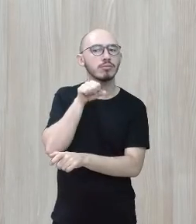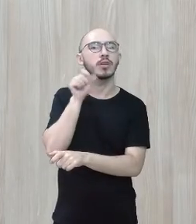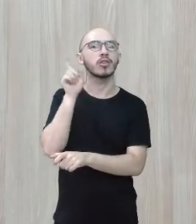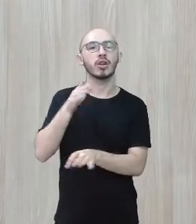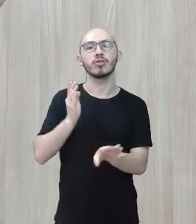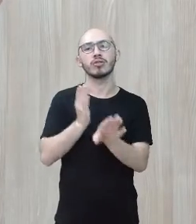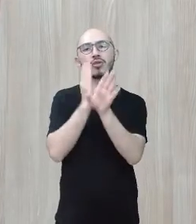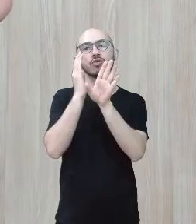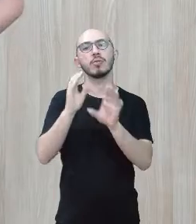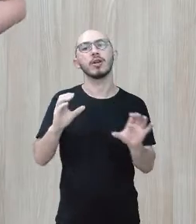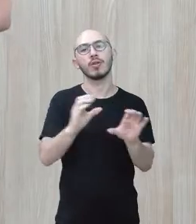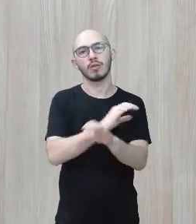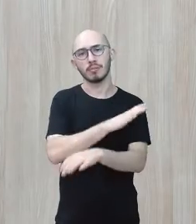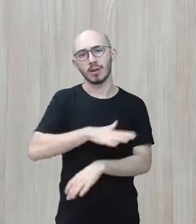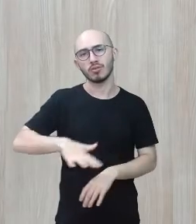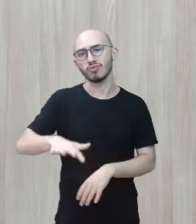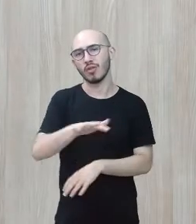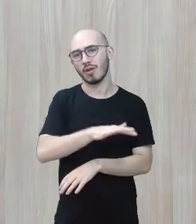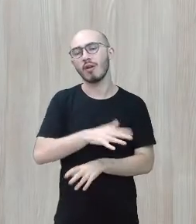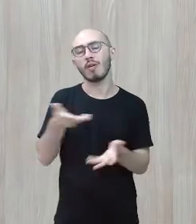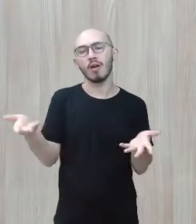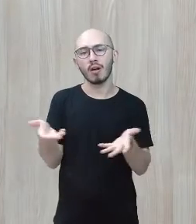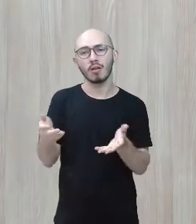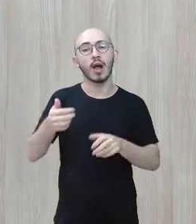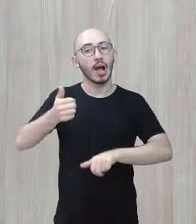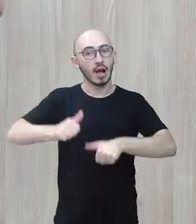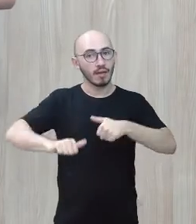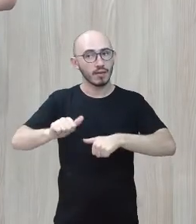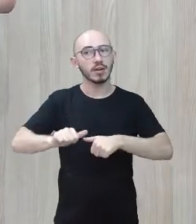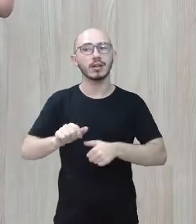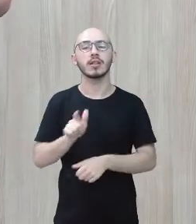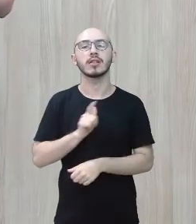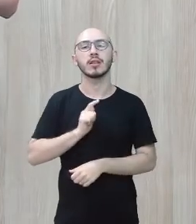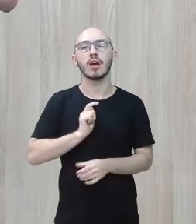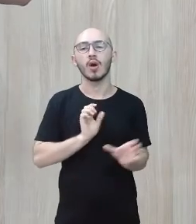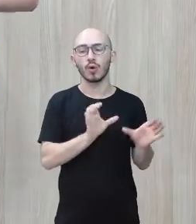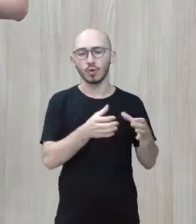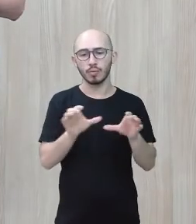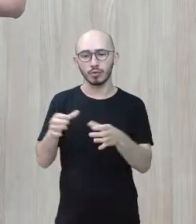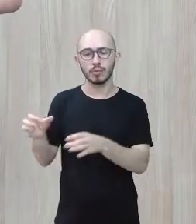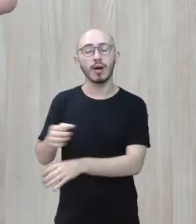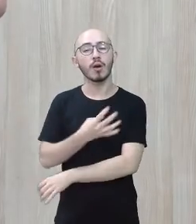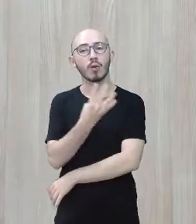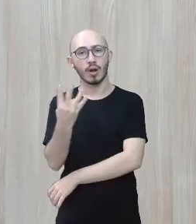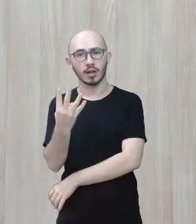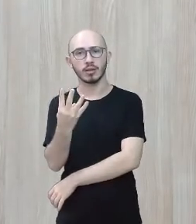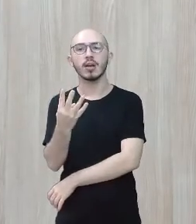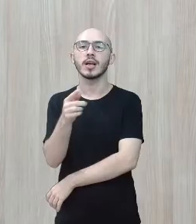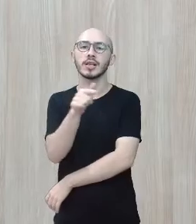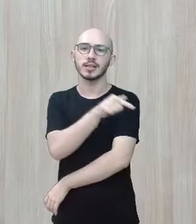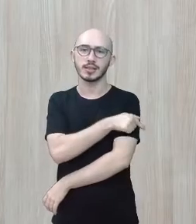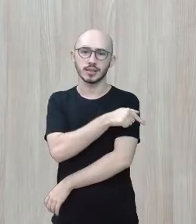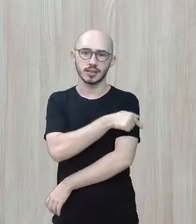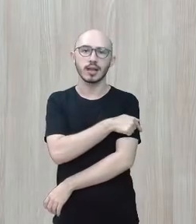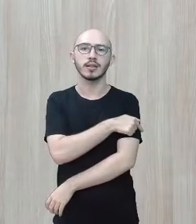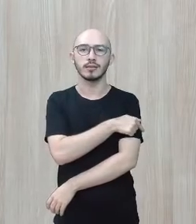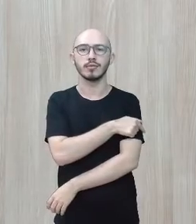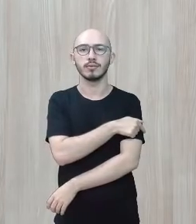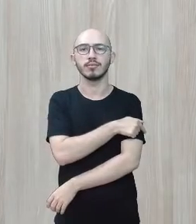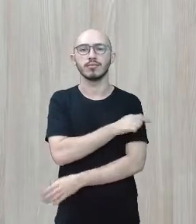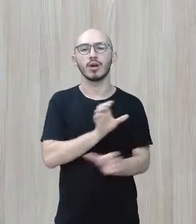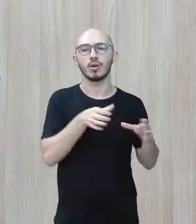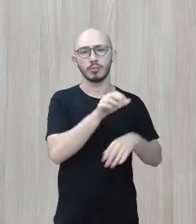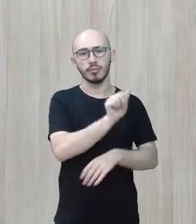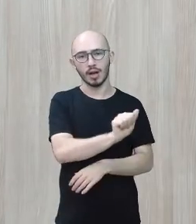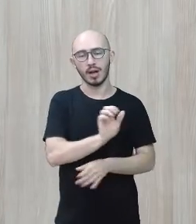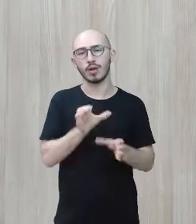ali de alunos disponíveis, né? Então, a gente estava avaliando em 4 turmas, 7º anos A, B, C e D, de